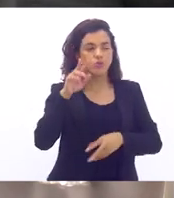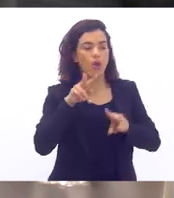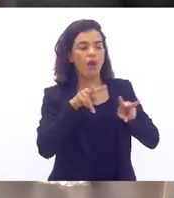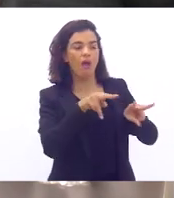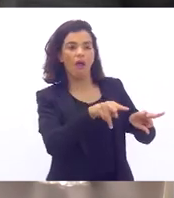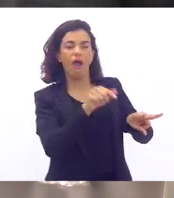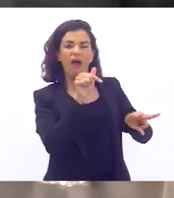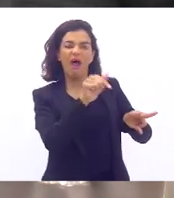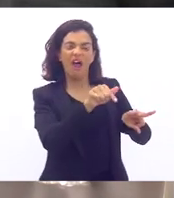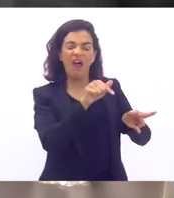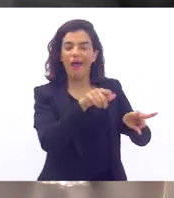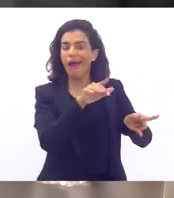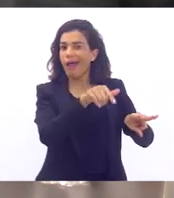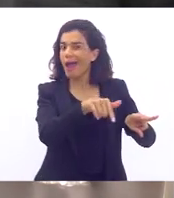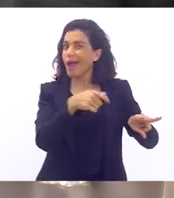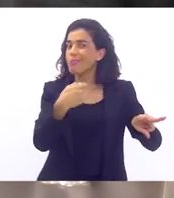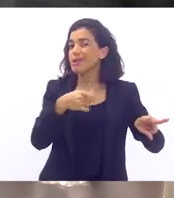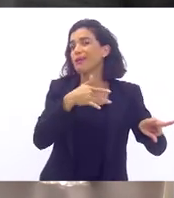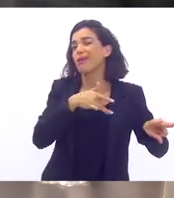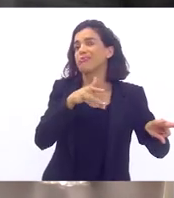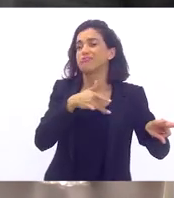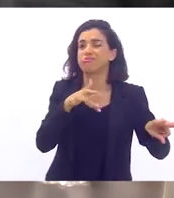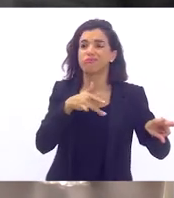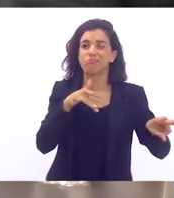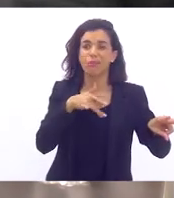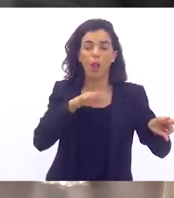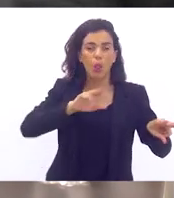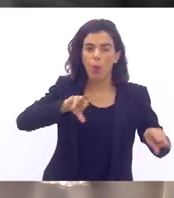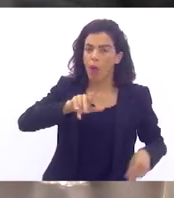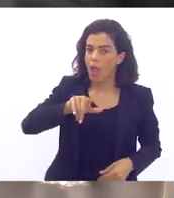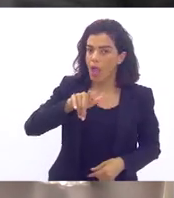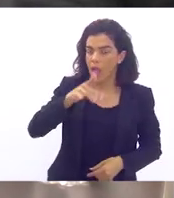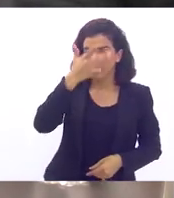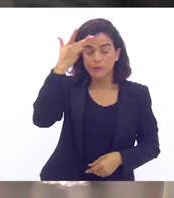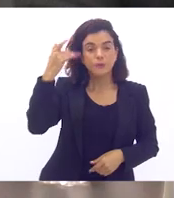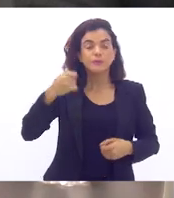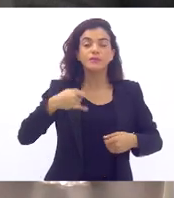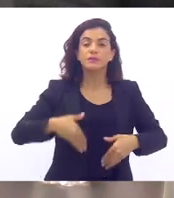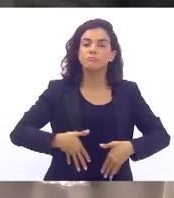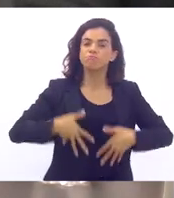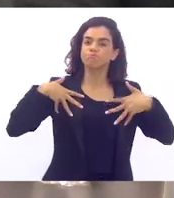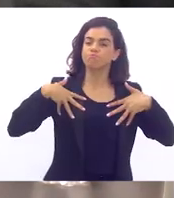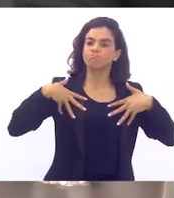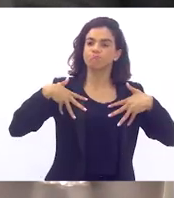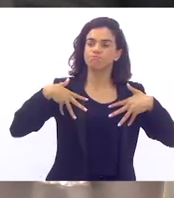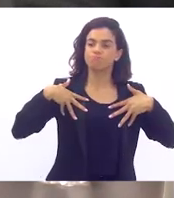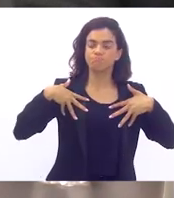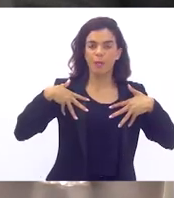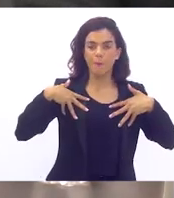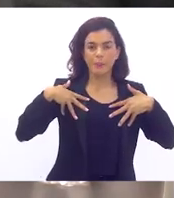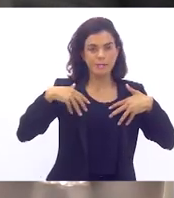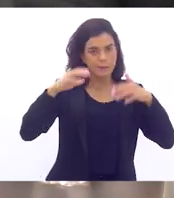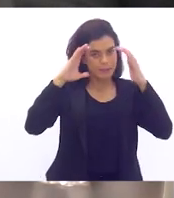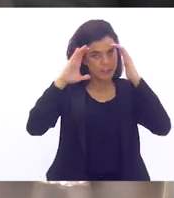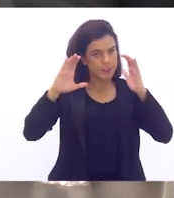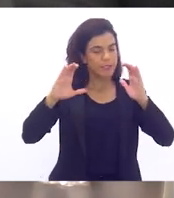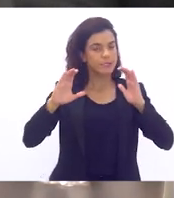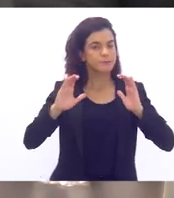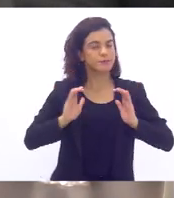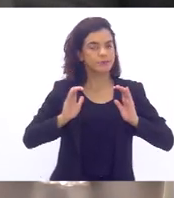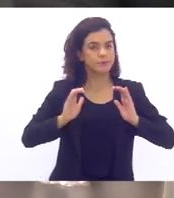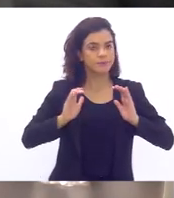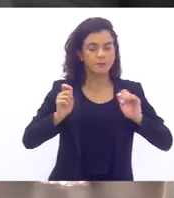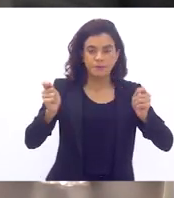como alguém que precisa de pena e não é nada disso as pessoas precisam de dignidade Plenitude precisam